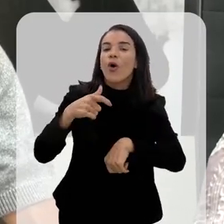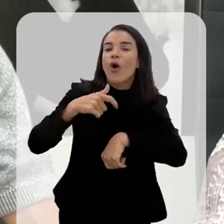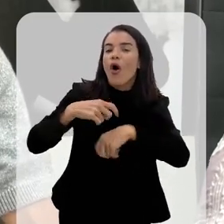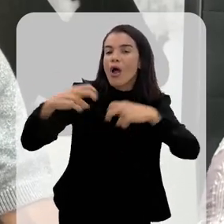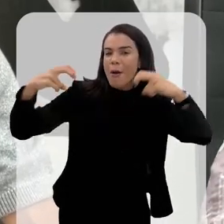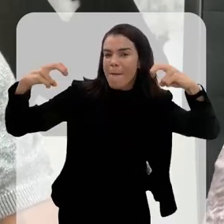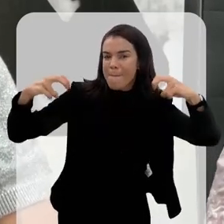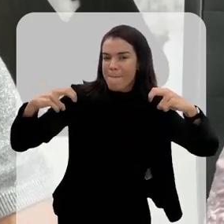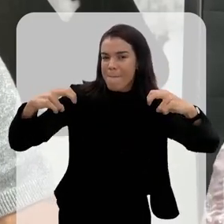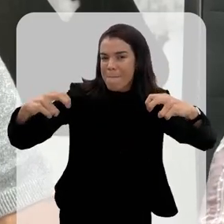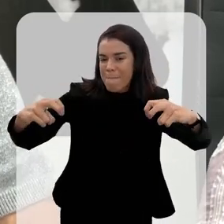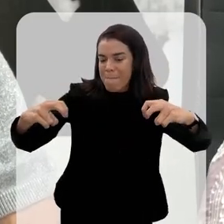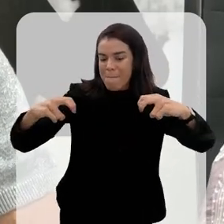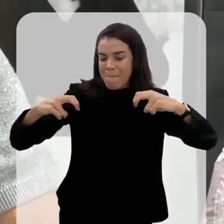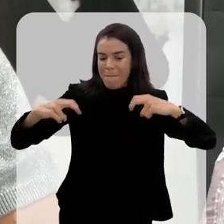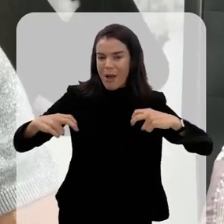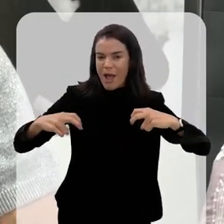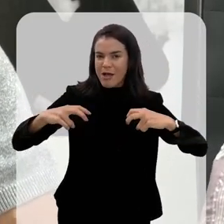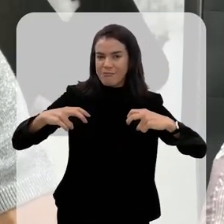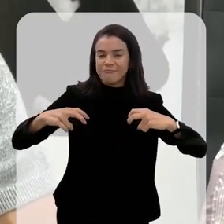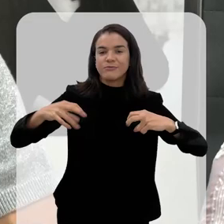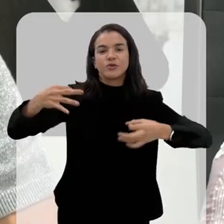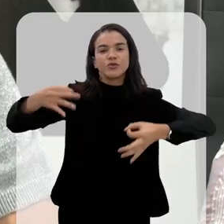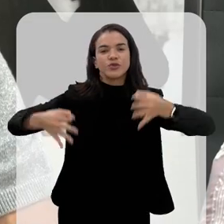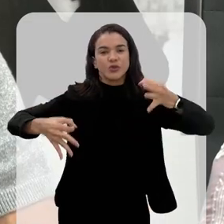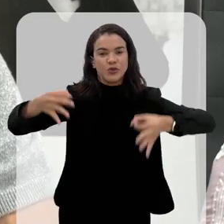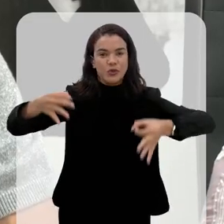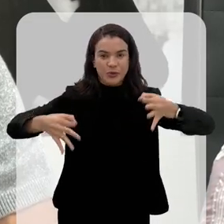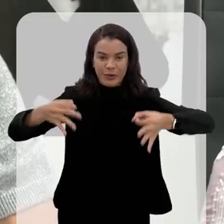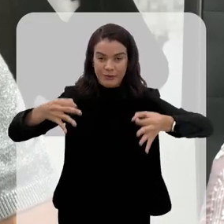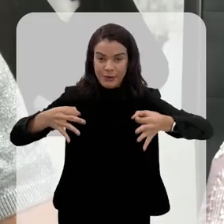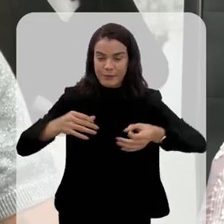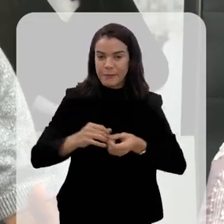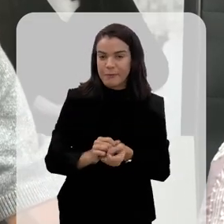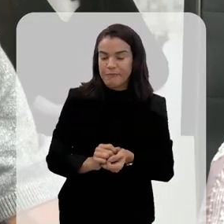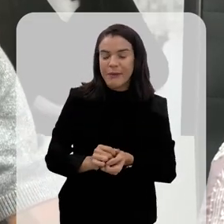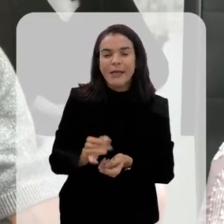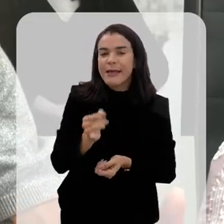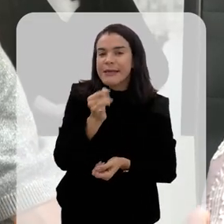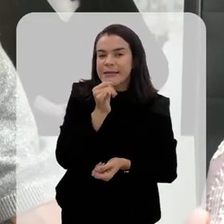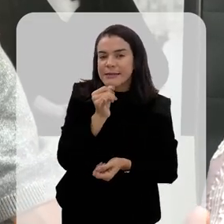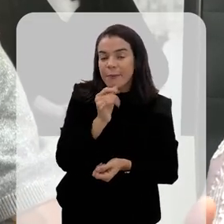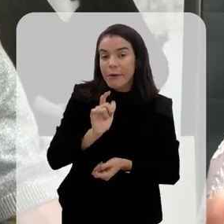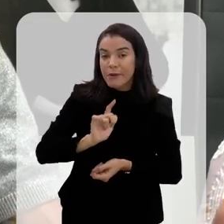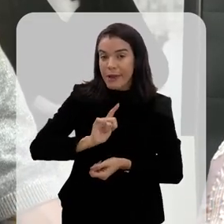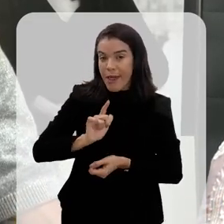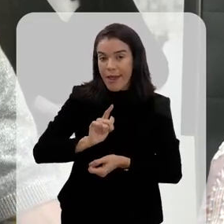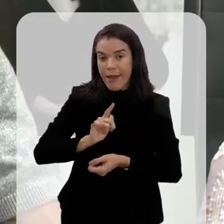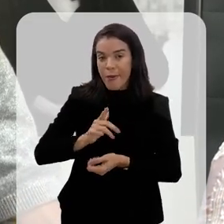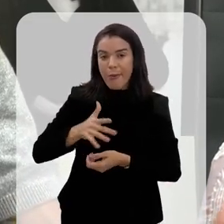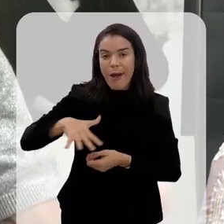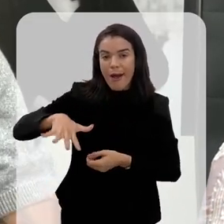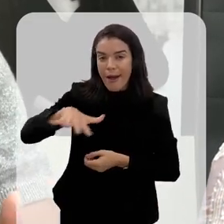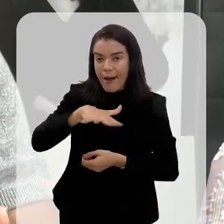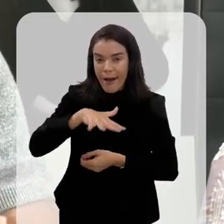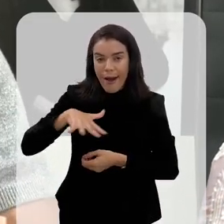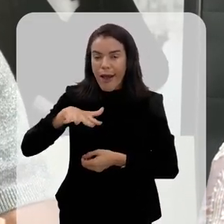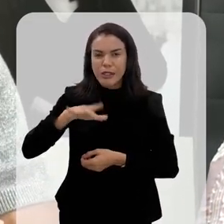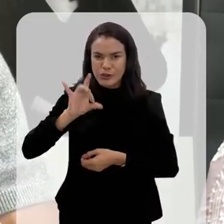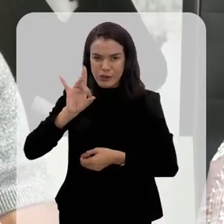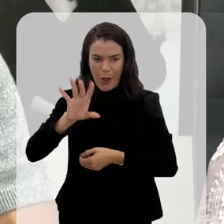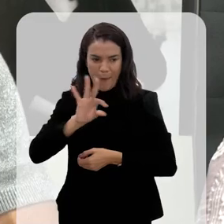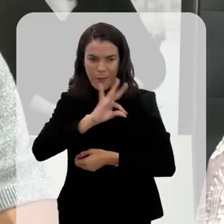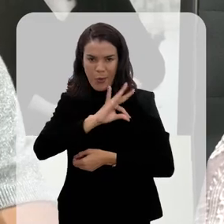julga aquele cara, né? Julga o criminoso. Então, hoje você pode contar, a rede de enfrentamento, ela não é